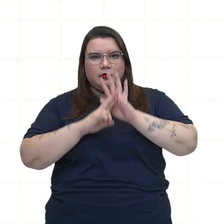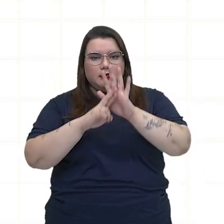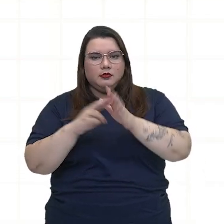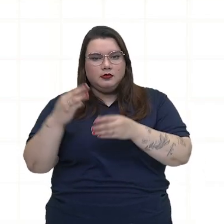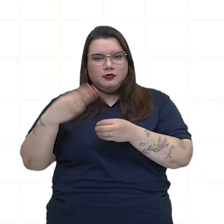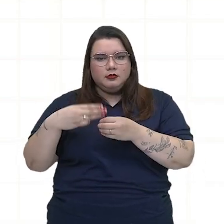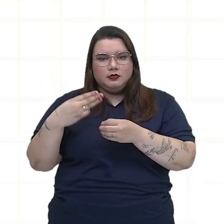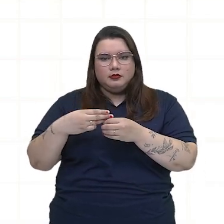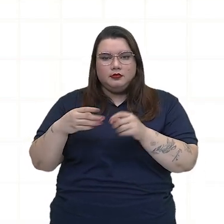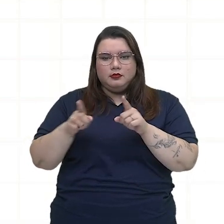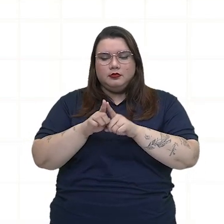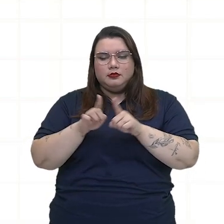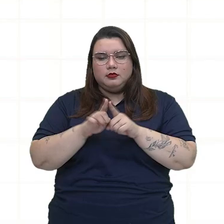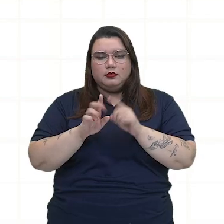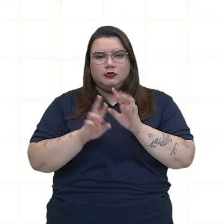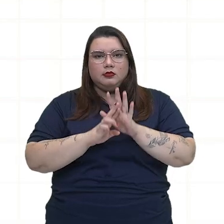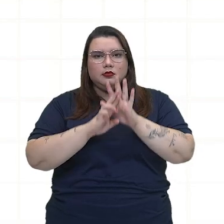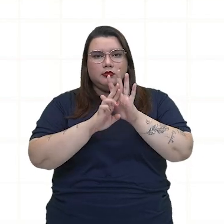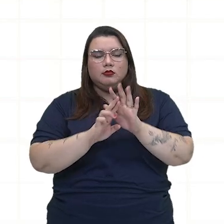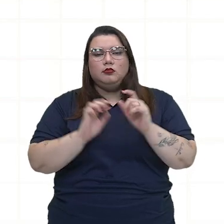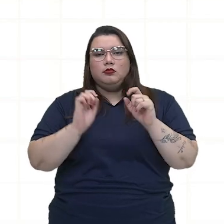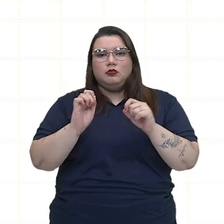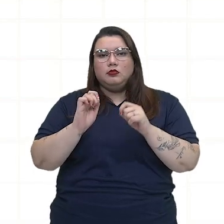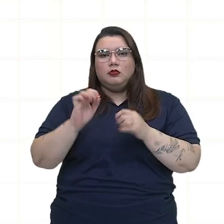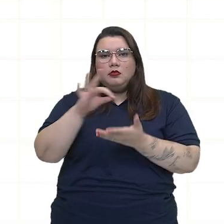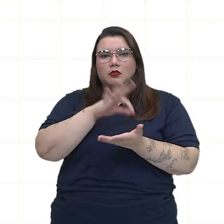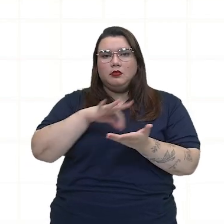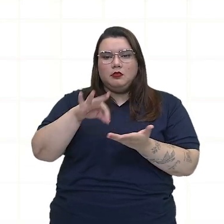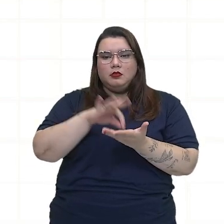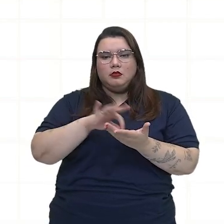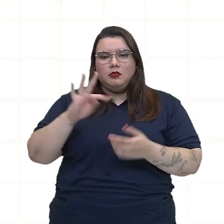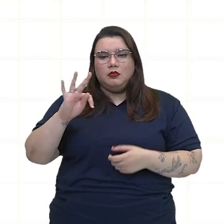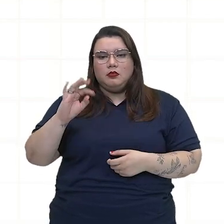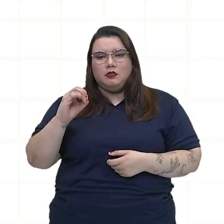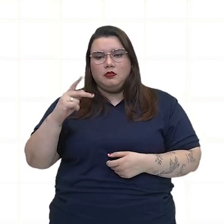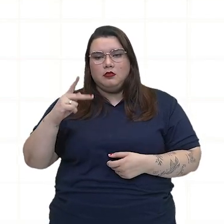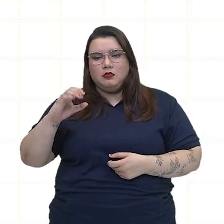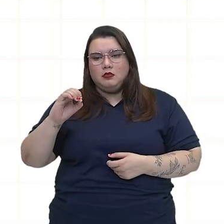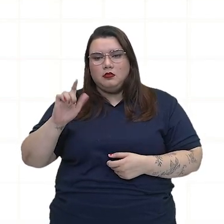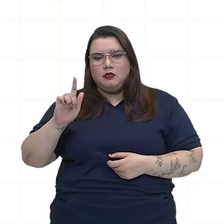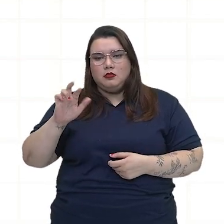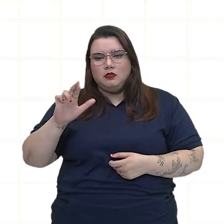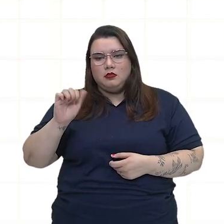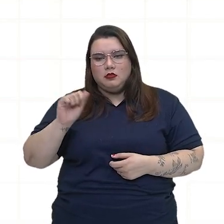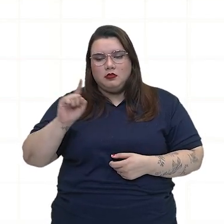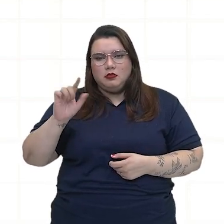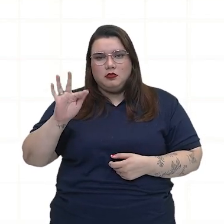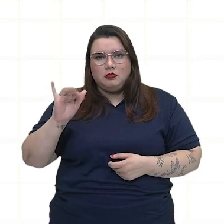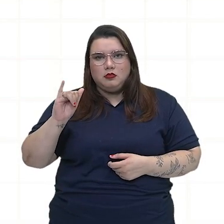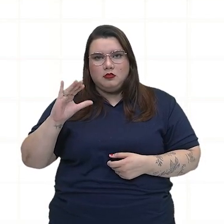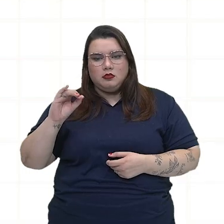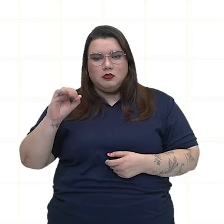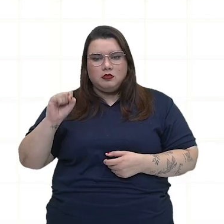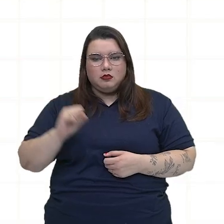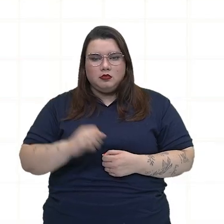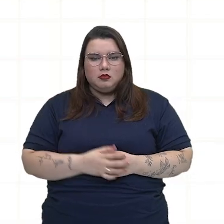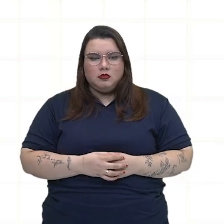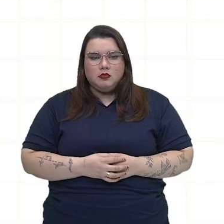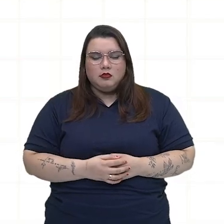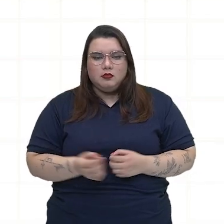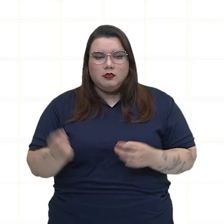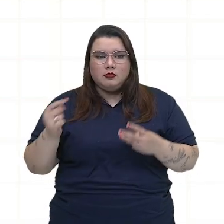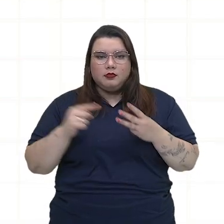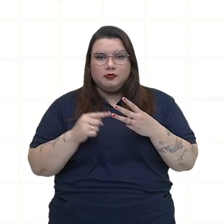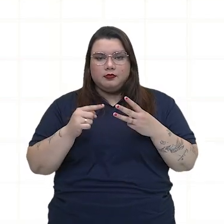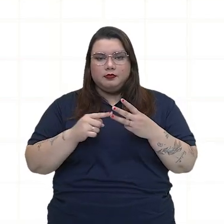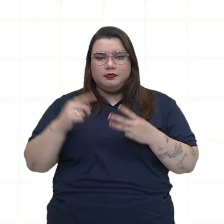representar municípios e também fazer mapas topográficos, a representação do relevo dessas áreas. E quando